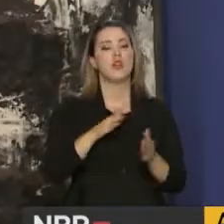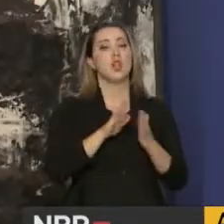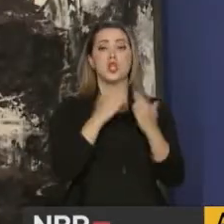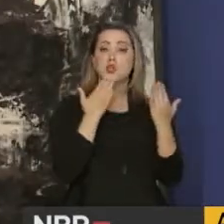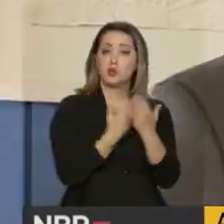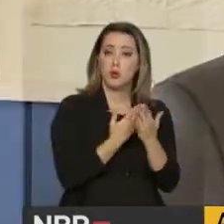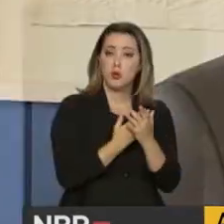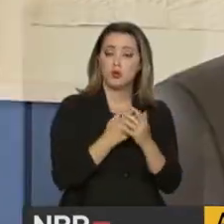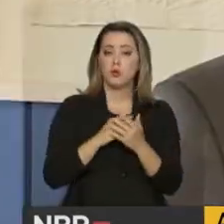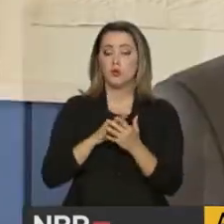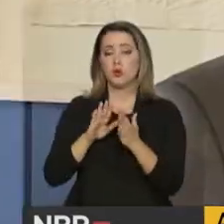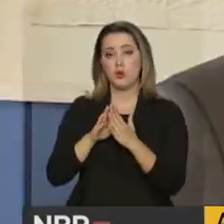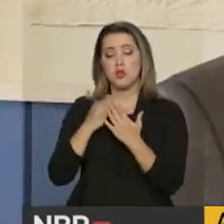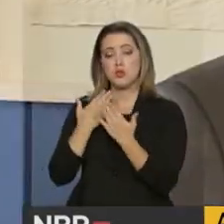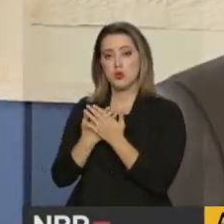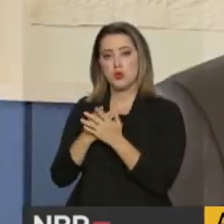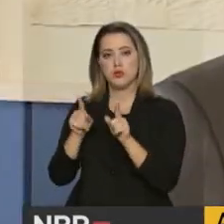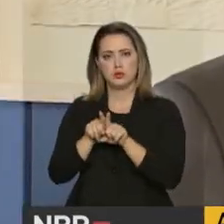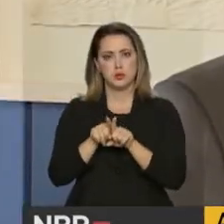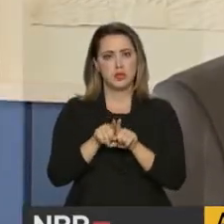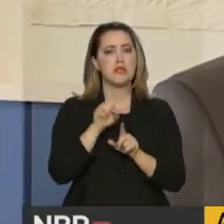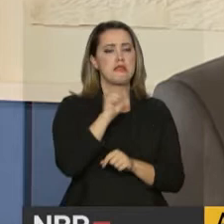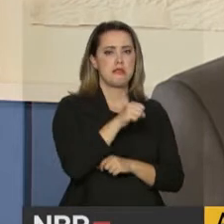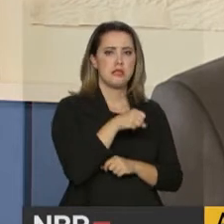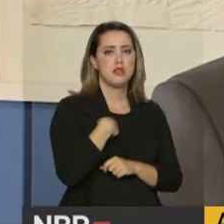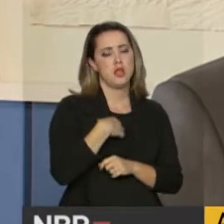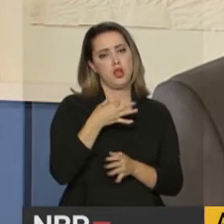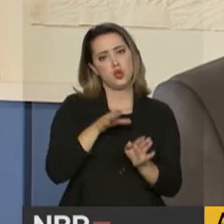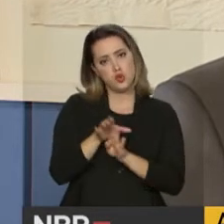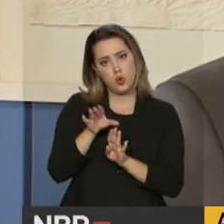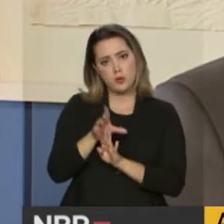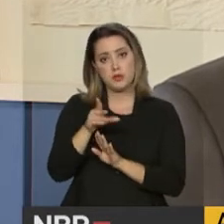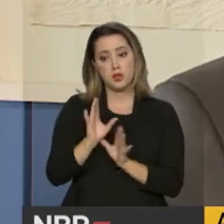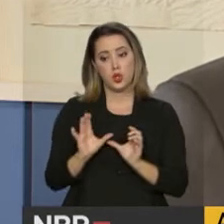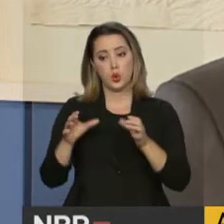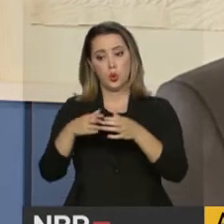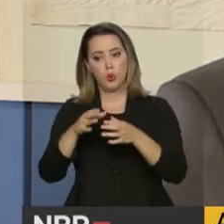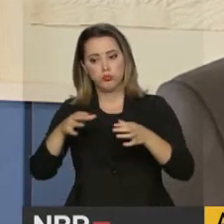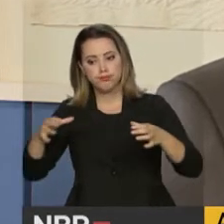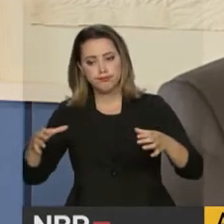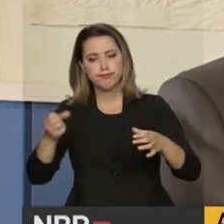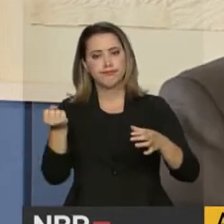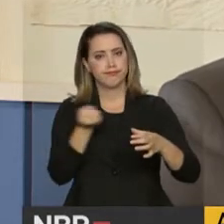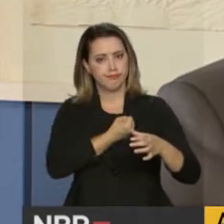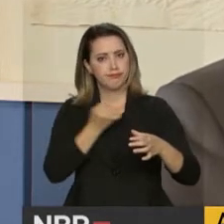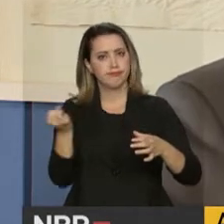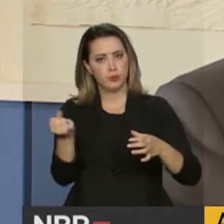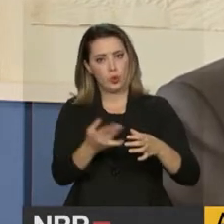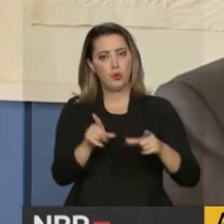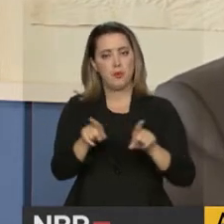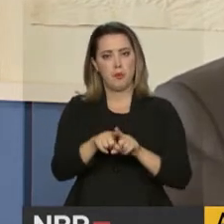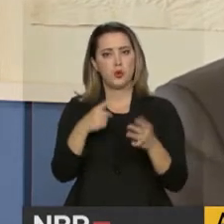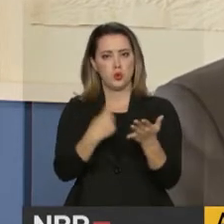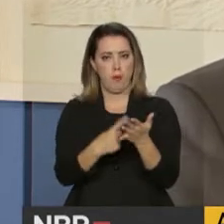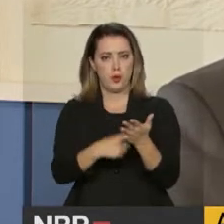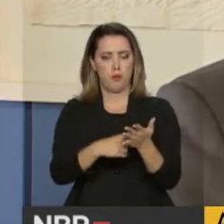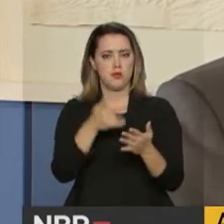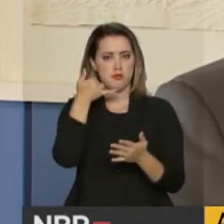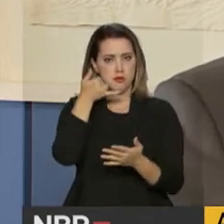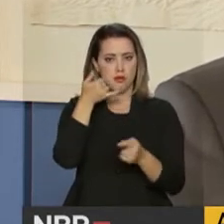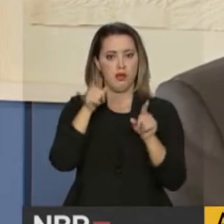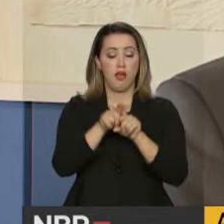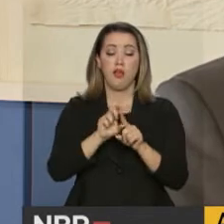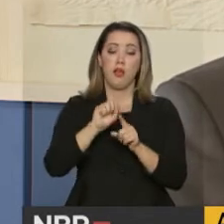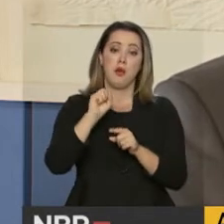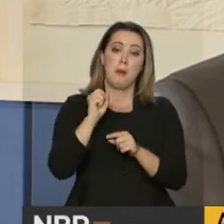também agendam visitas. Sim, com crianças? A gente sempre sugere que grupos maiores agendem, mas também se houver espaço no dia que a pessoa chegar,